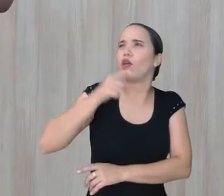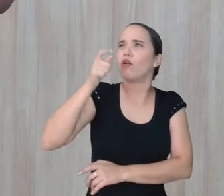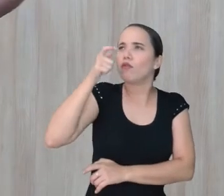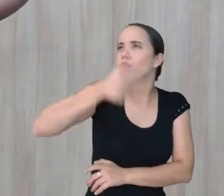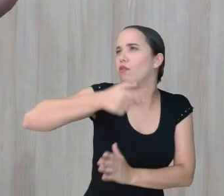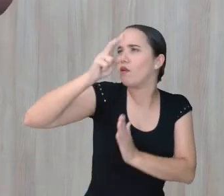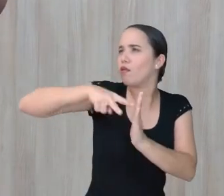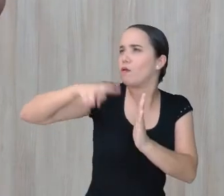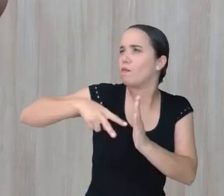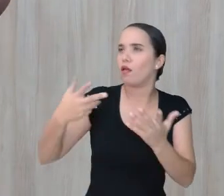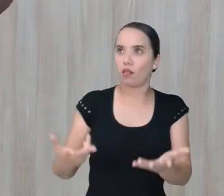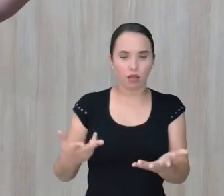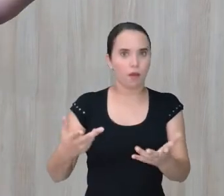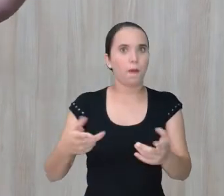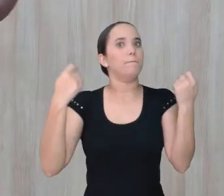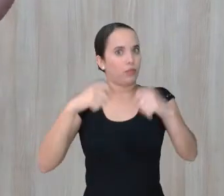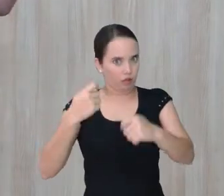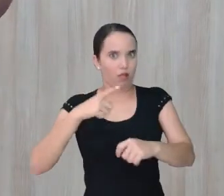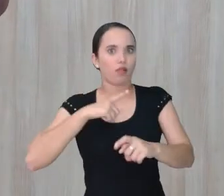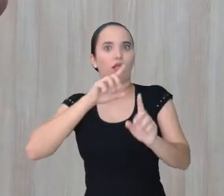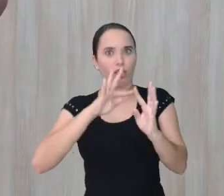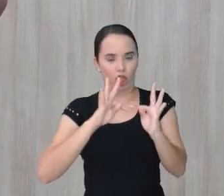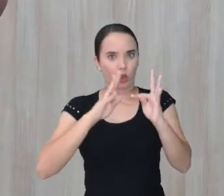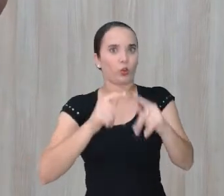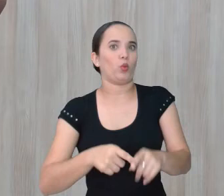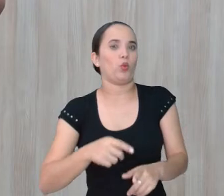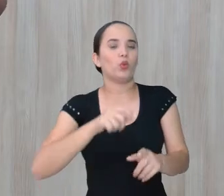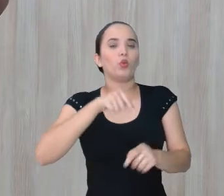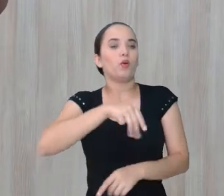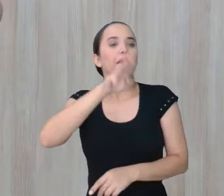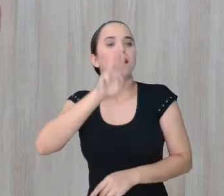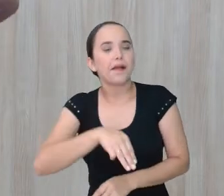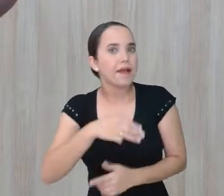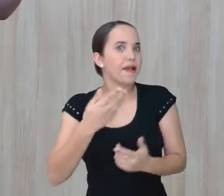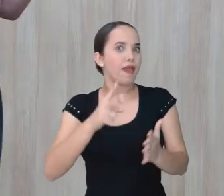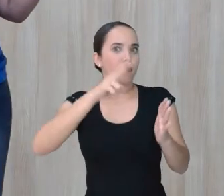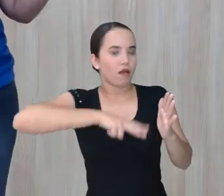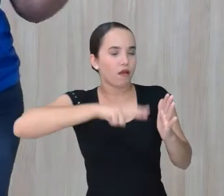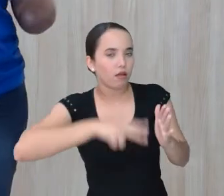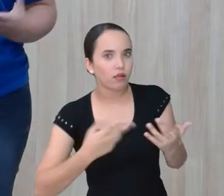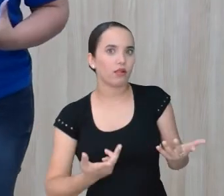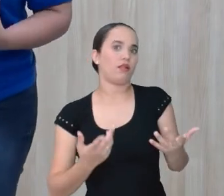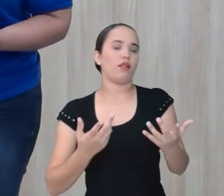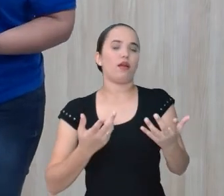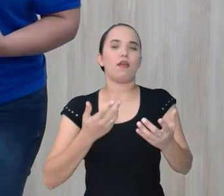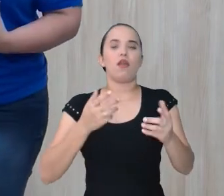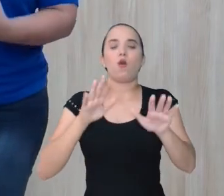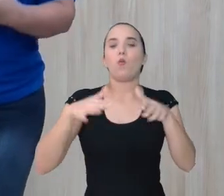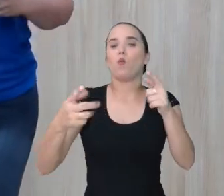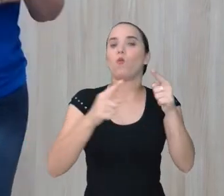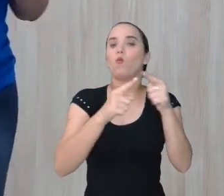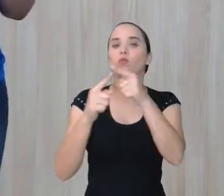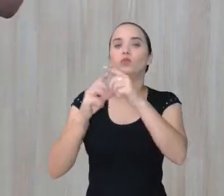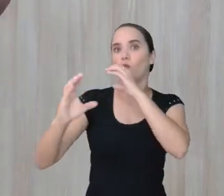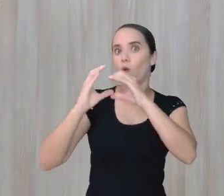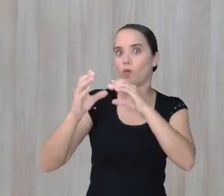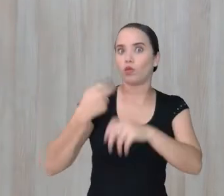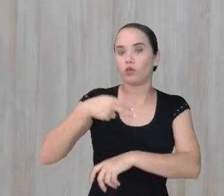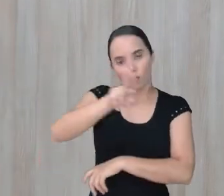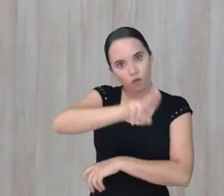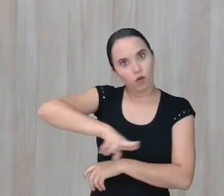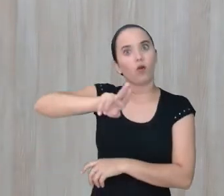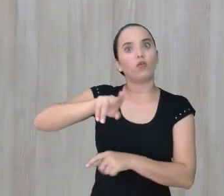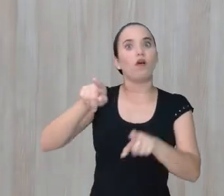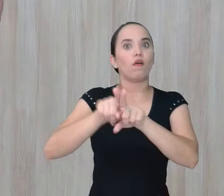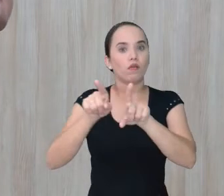nada, para nada, por nada, não é? A gente escreve pensando numa situação comunicativa, em quem